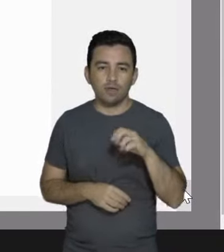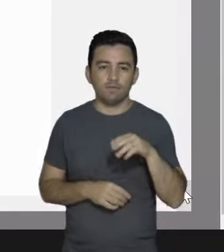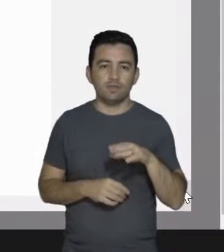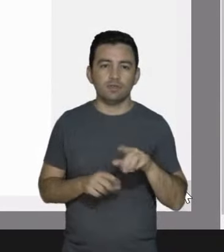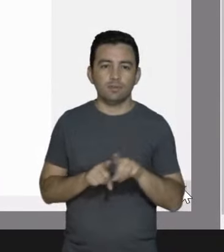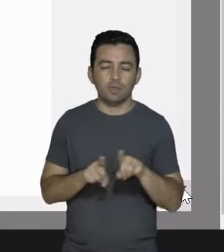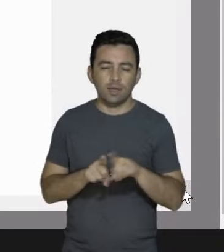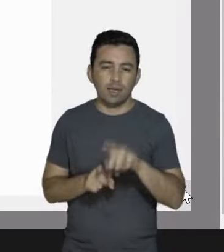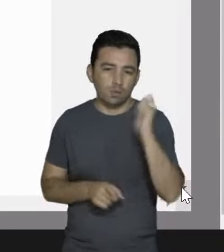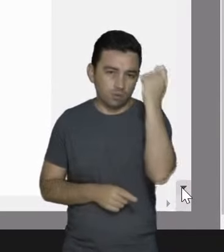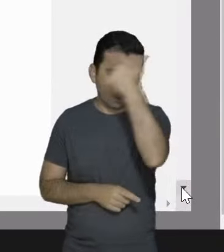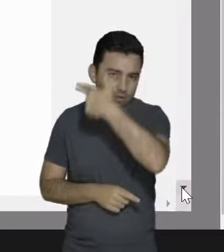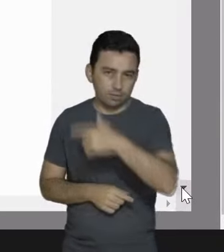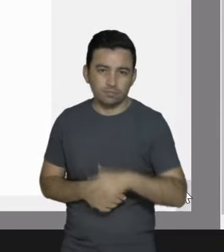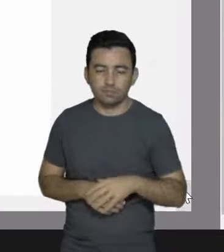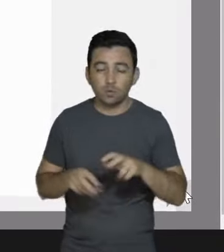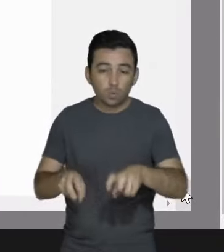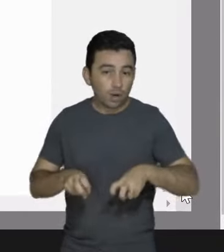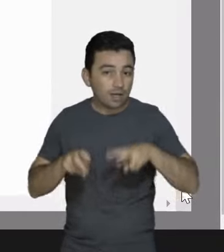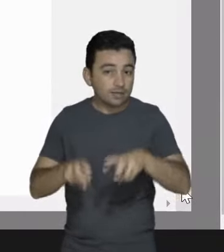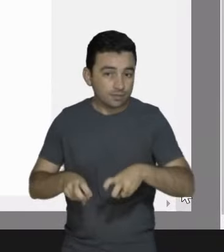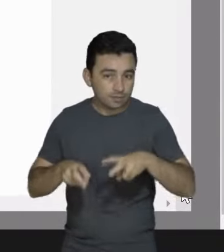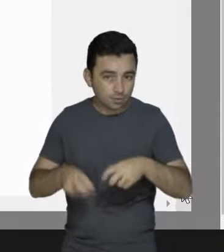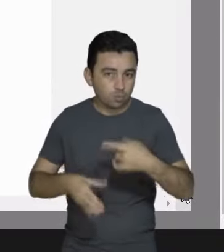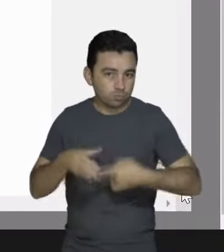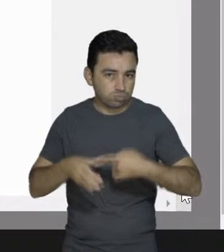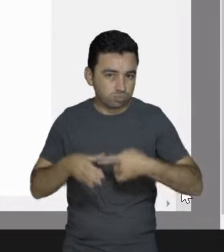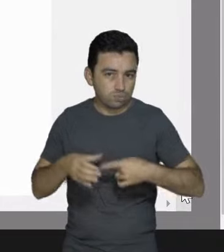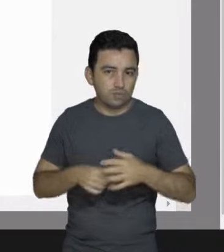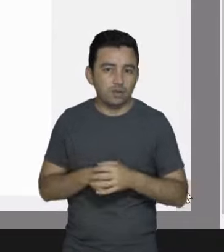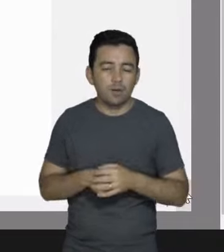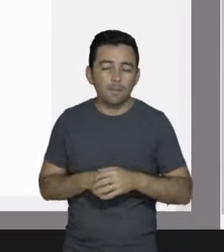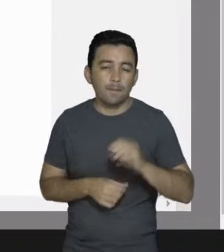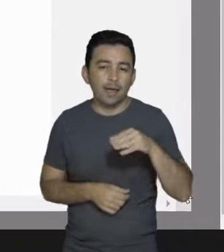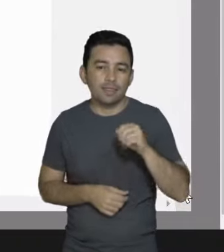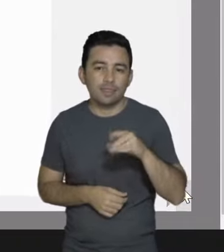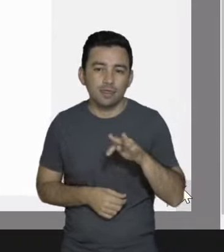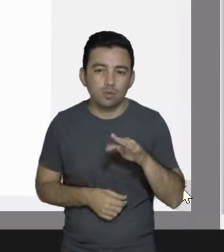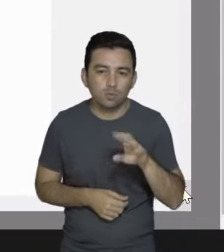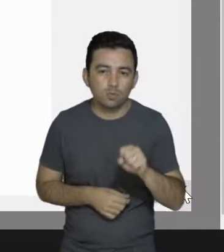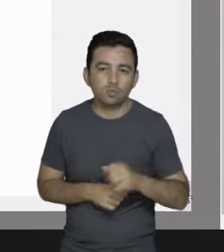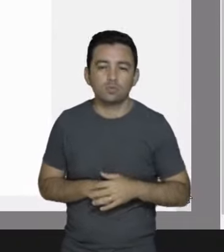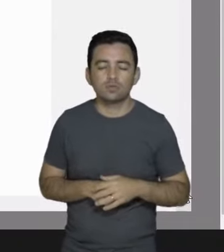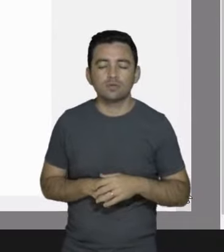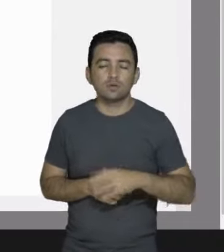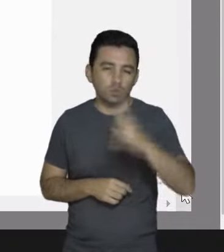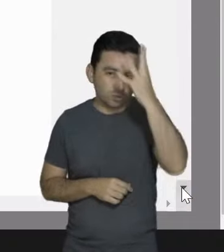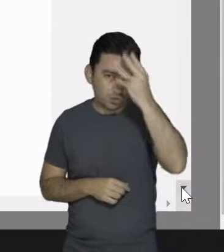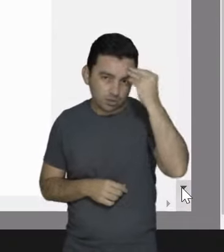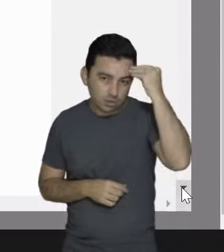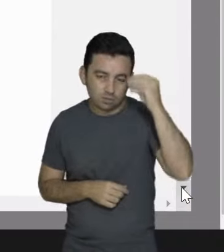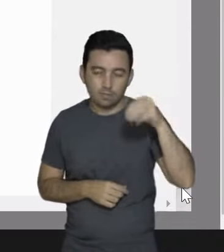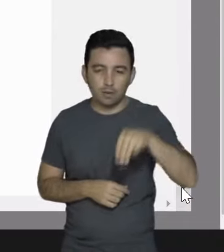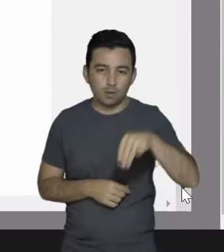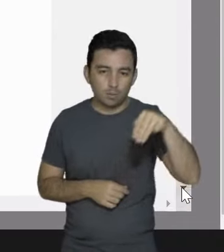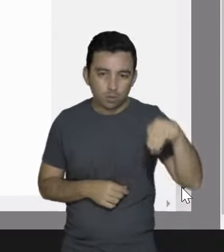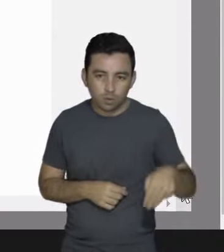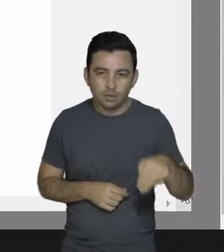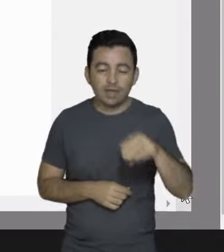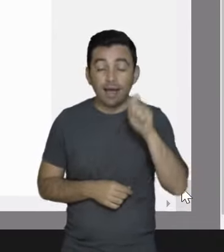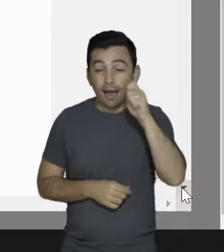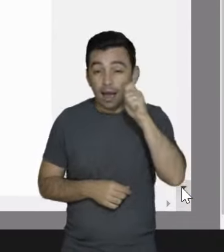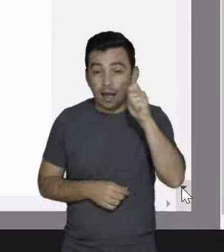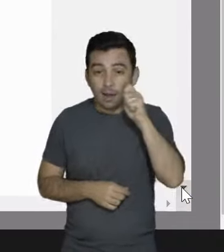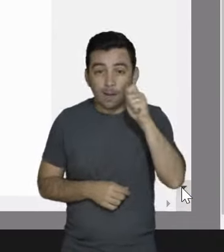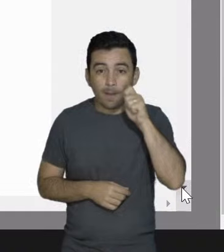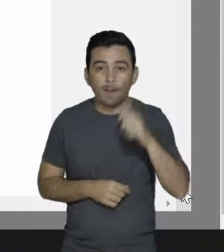comissão de educação cultura e desporto Deputado Mateus cadorim deputada Luciane carminatti Deputado Mário Mota deputada Ana campagnolo